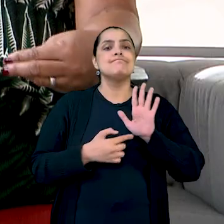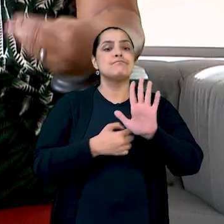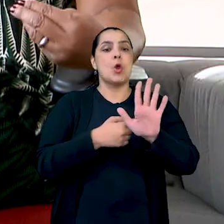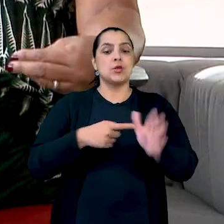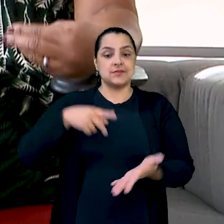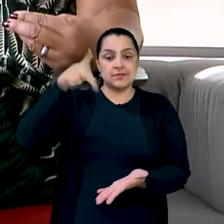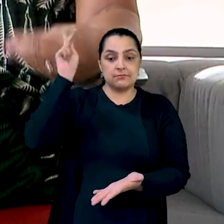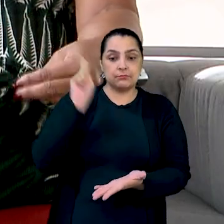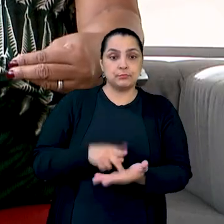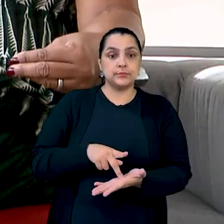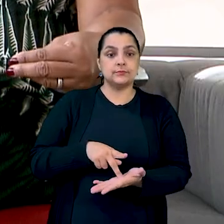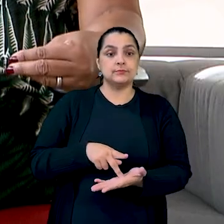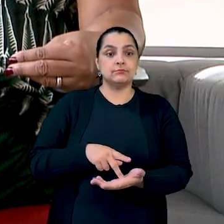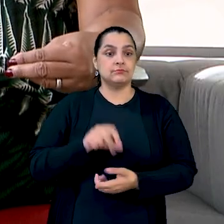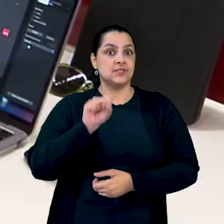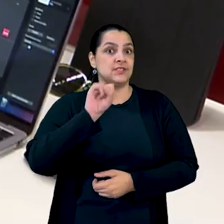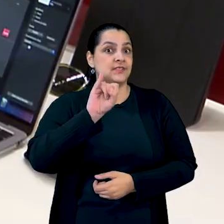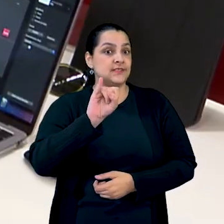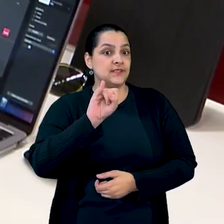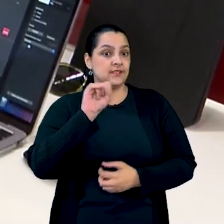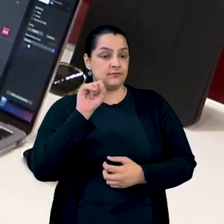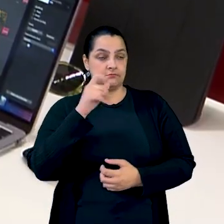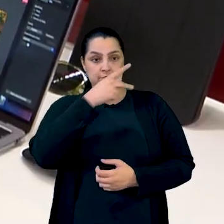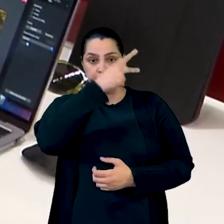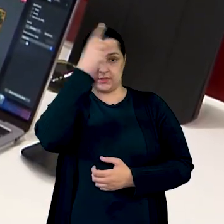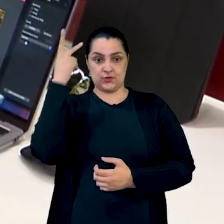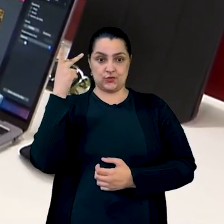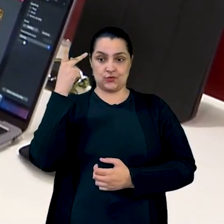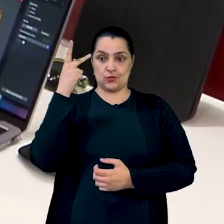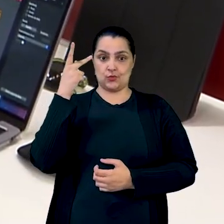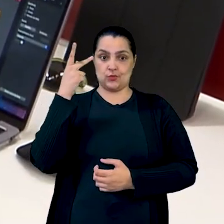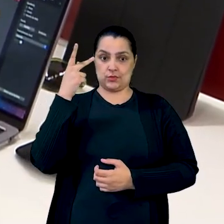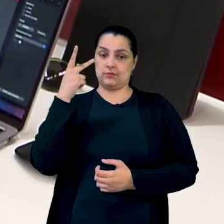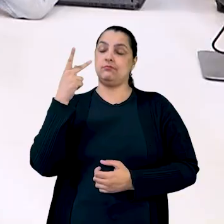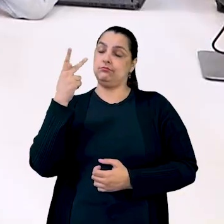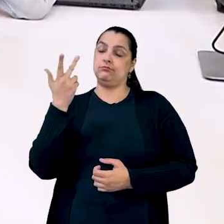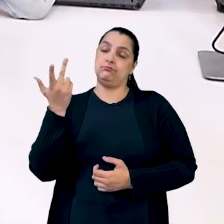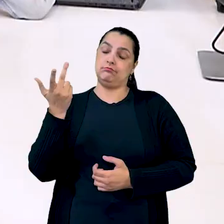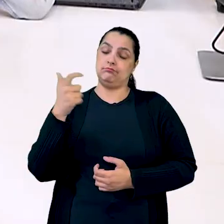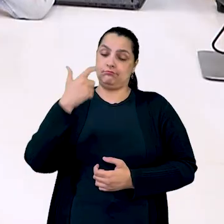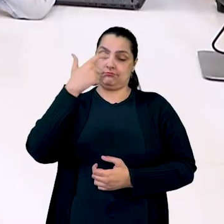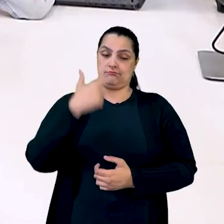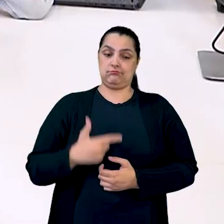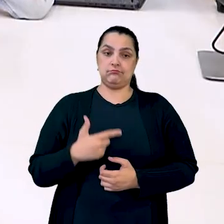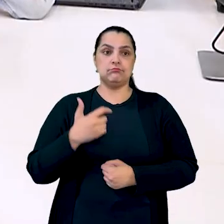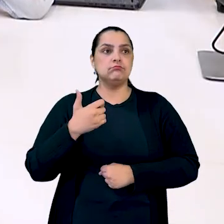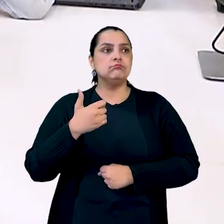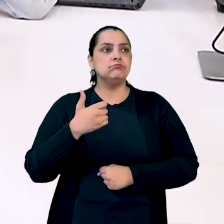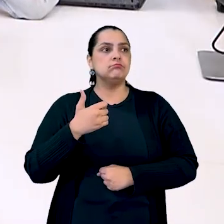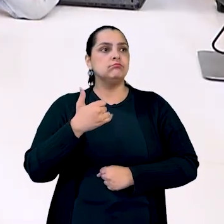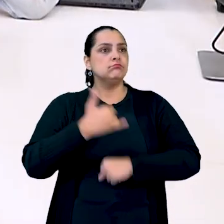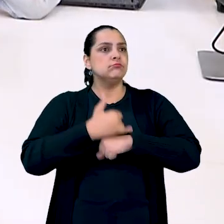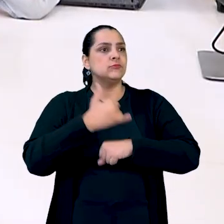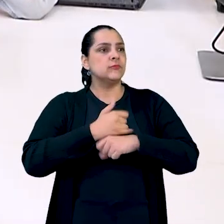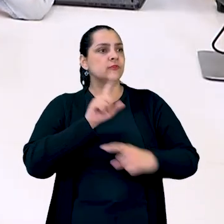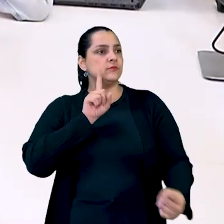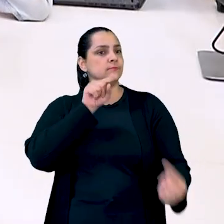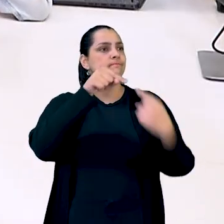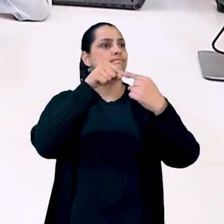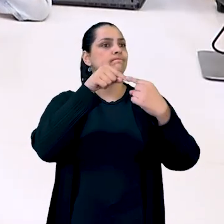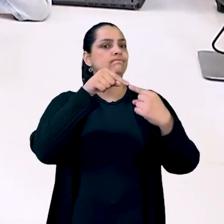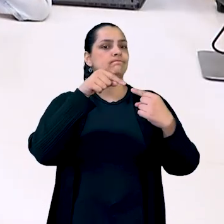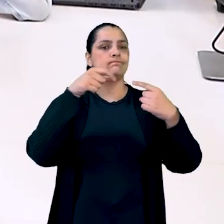ela é efetiva. Quando você vê uma pessoa com a qual você se